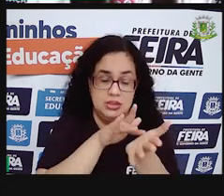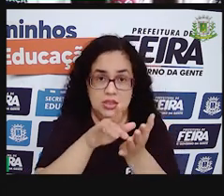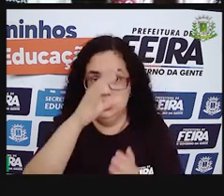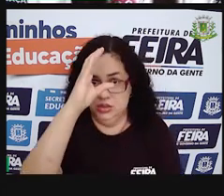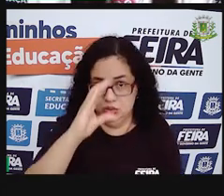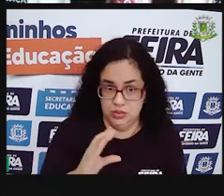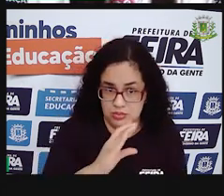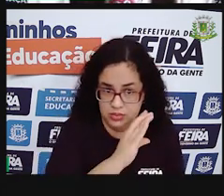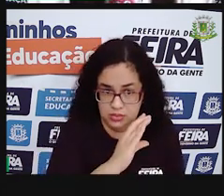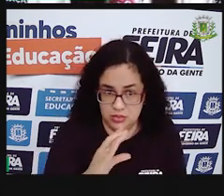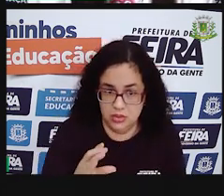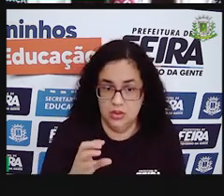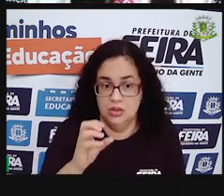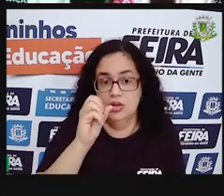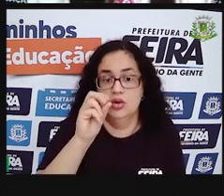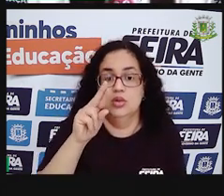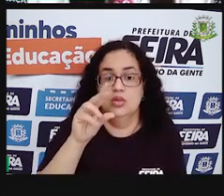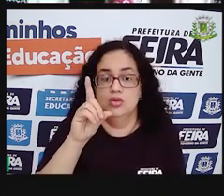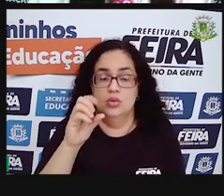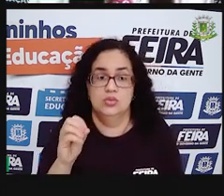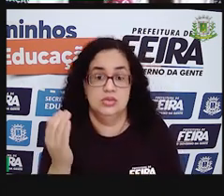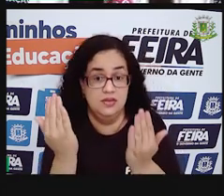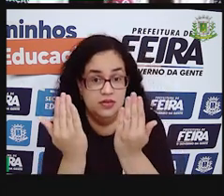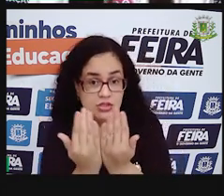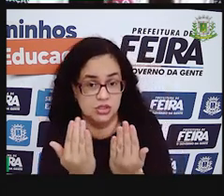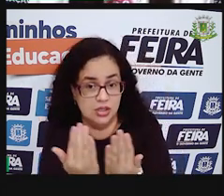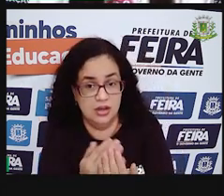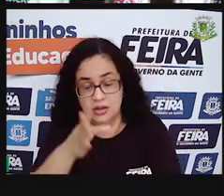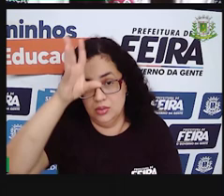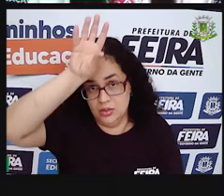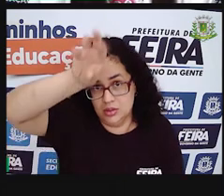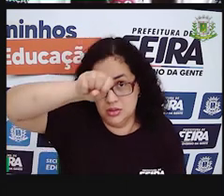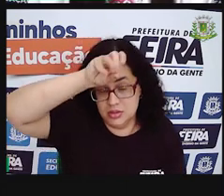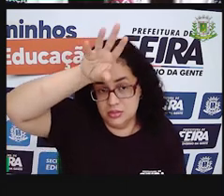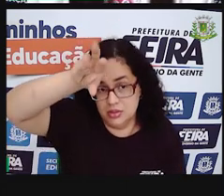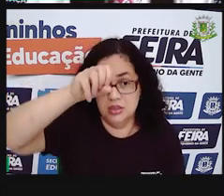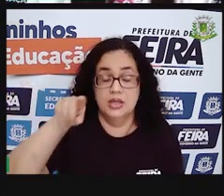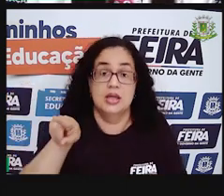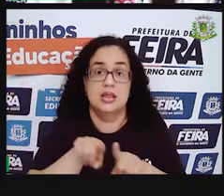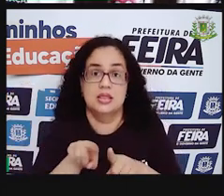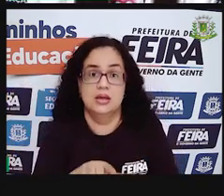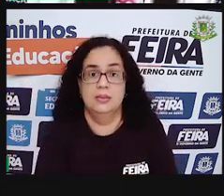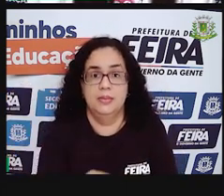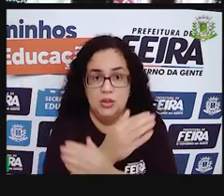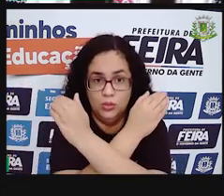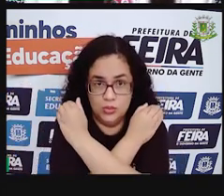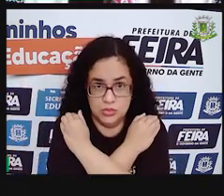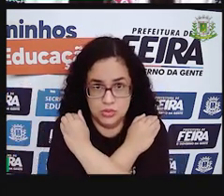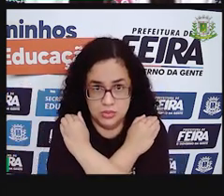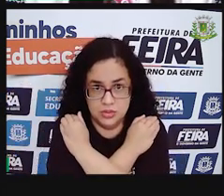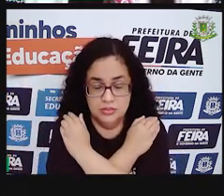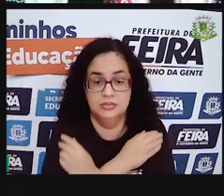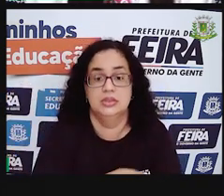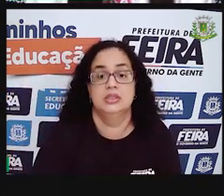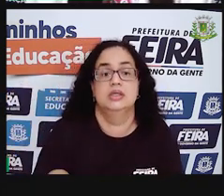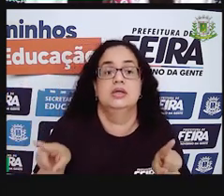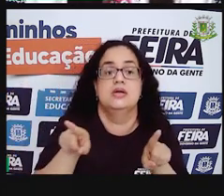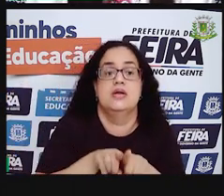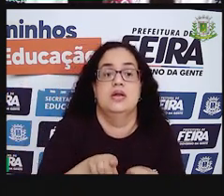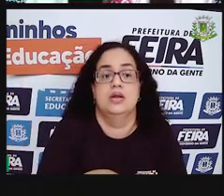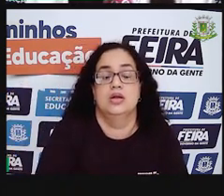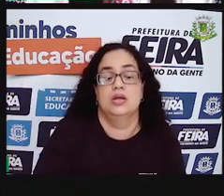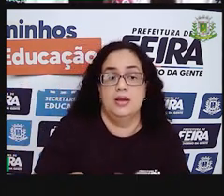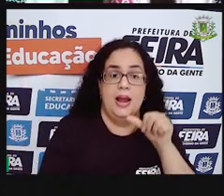ciganos católicos, ortodoxos, evangélicos, espíritas e também muçulmanos. Justamente por